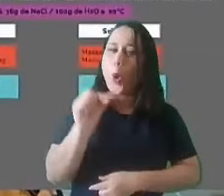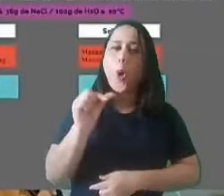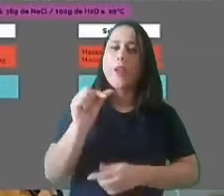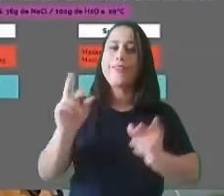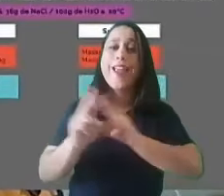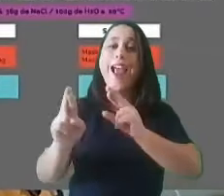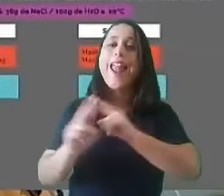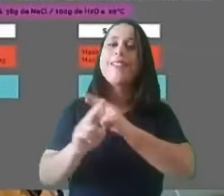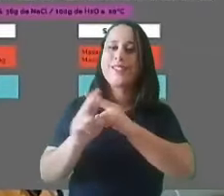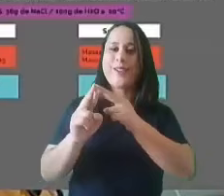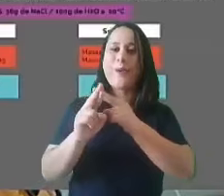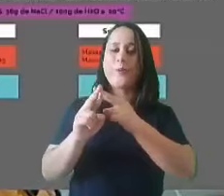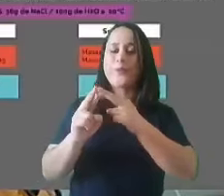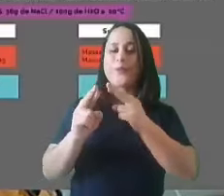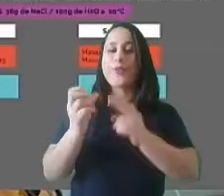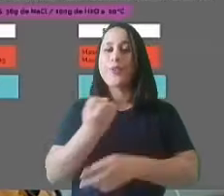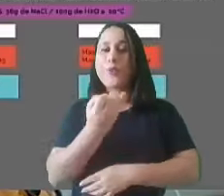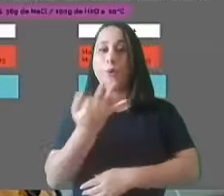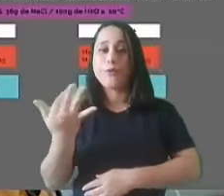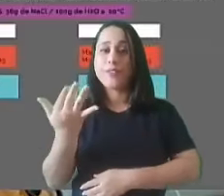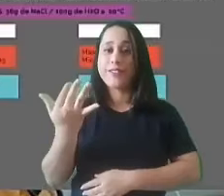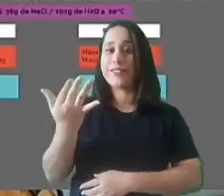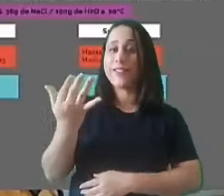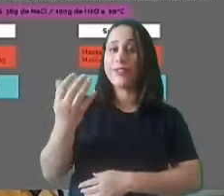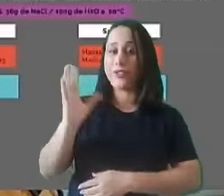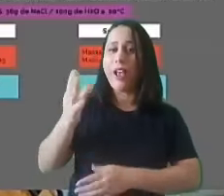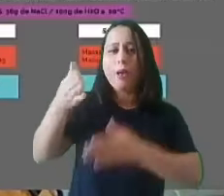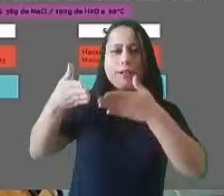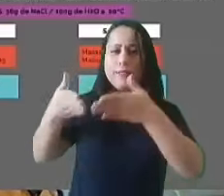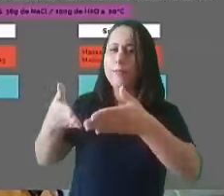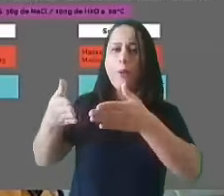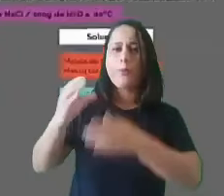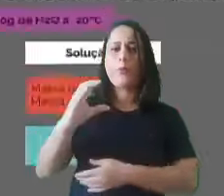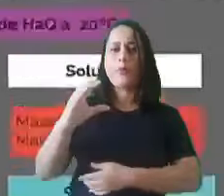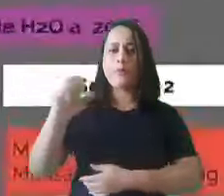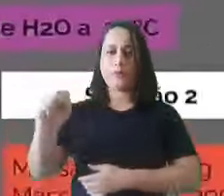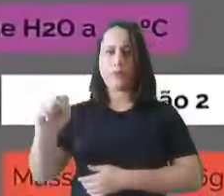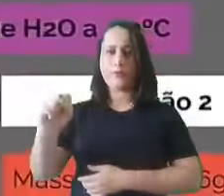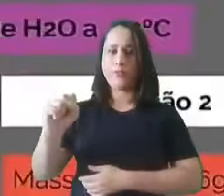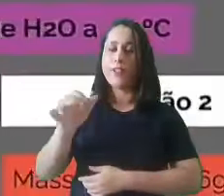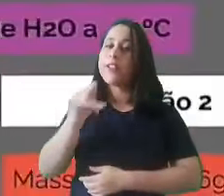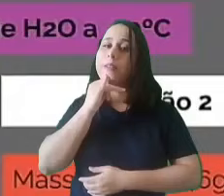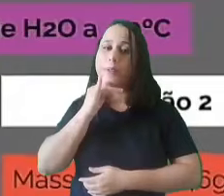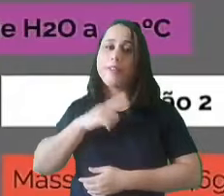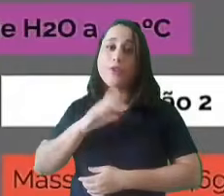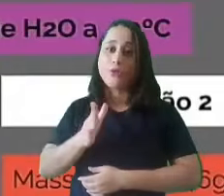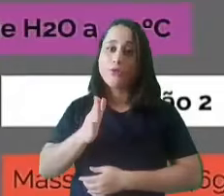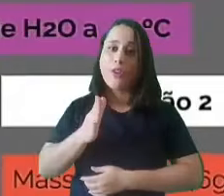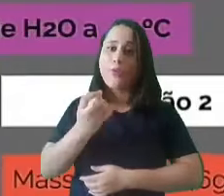quando a quantidade de soluto dissolvido, ela será menor que a quantidade